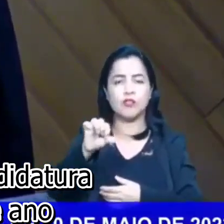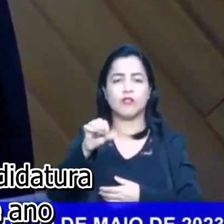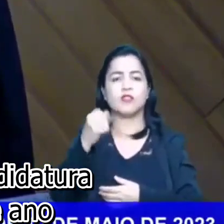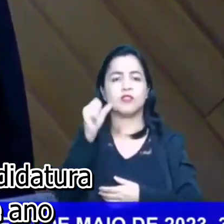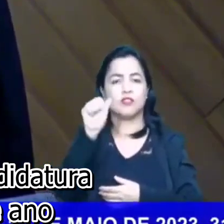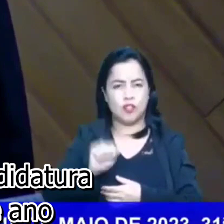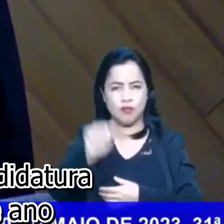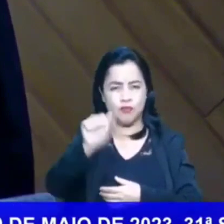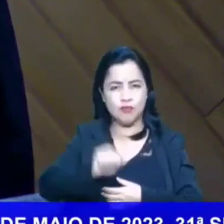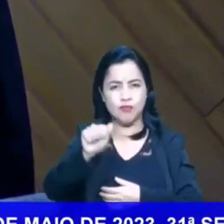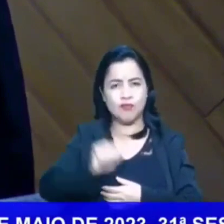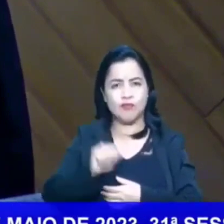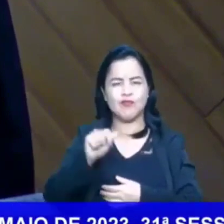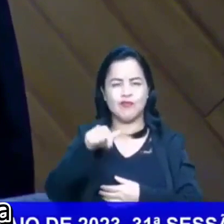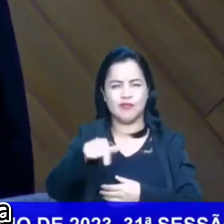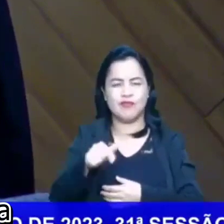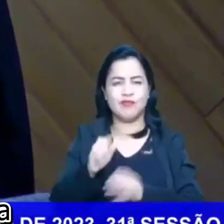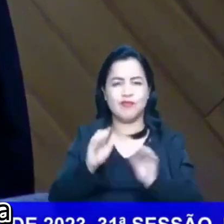ano,